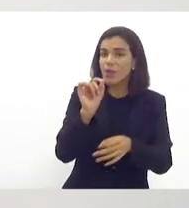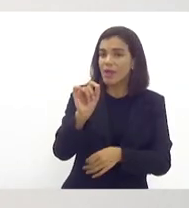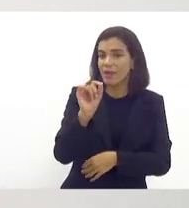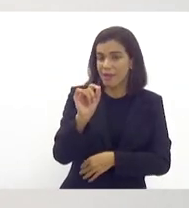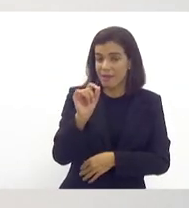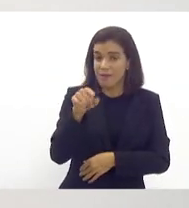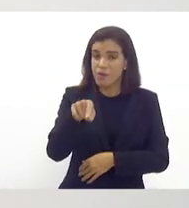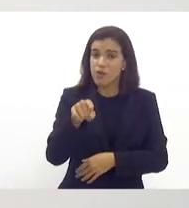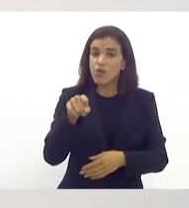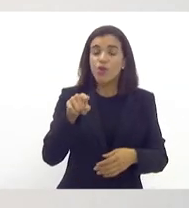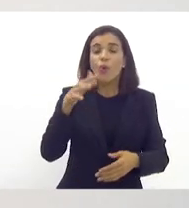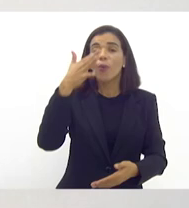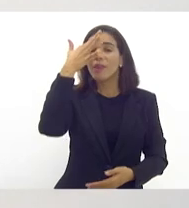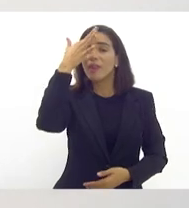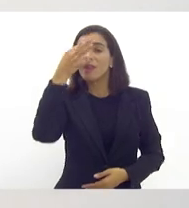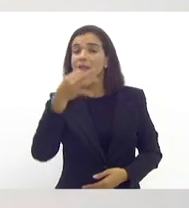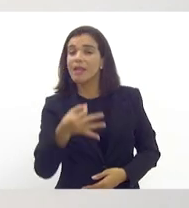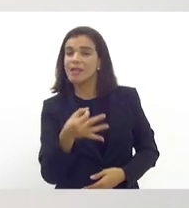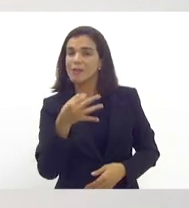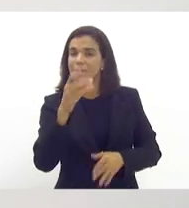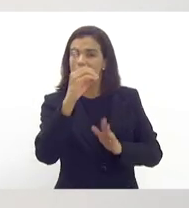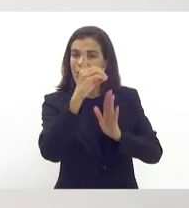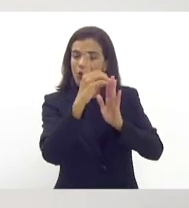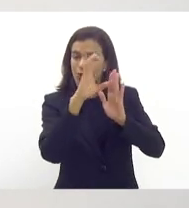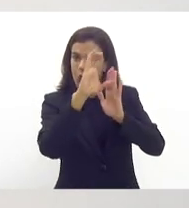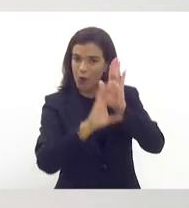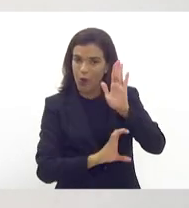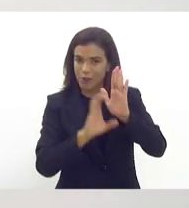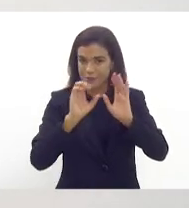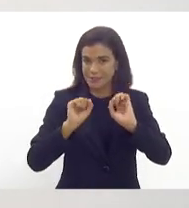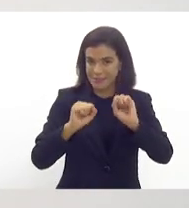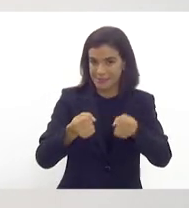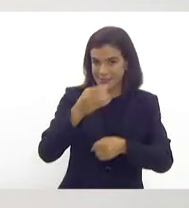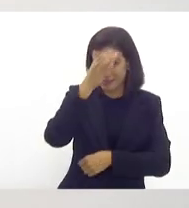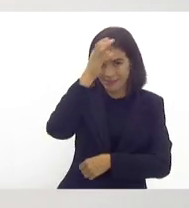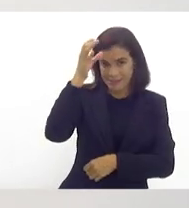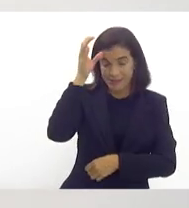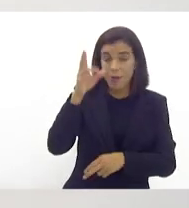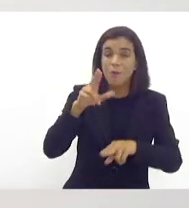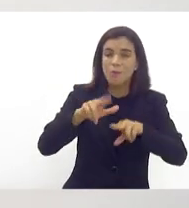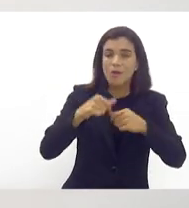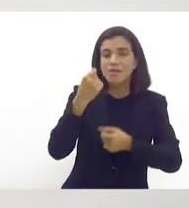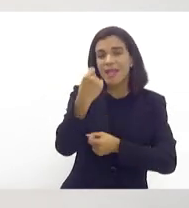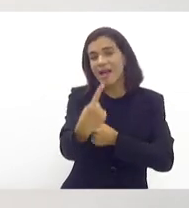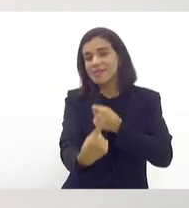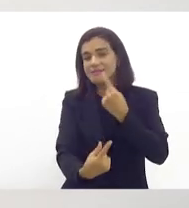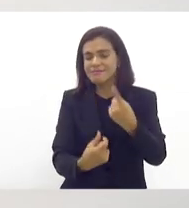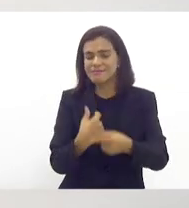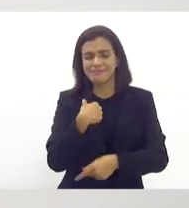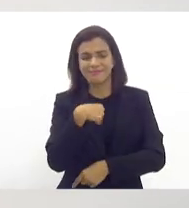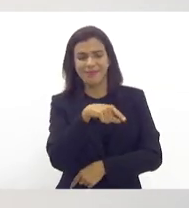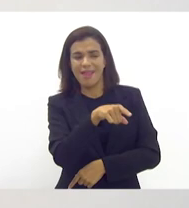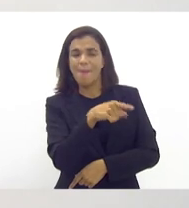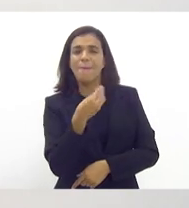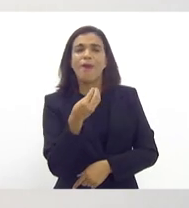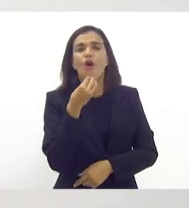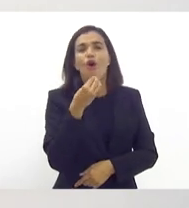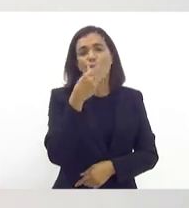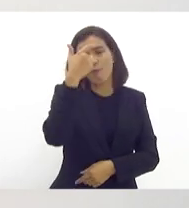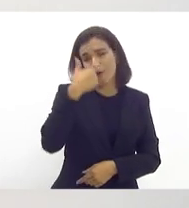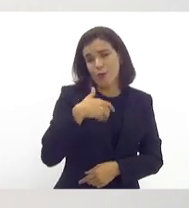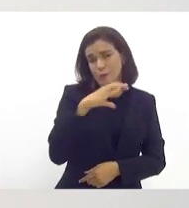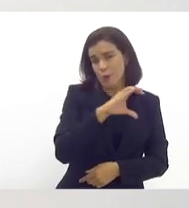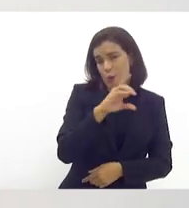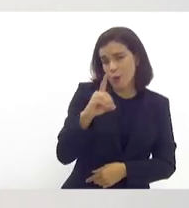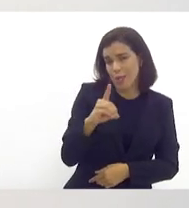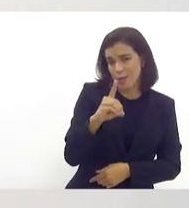de uma interpretação que é extraída do Código de Defesa do Consumidor Por isso que às vezes assim para mim pode parecer Óbvio que eu sou coordenador do